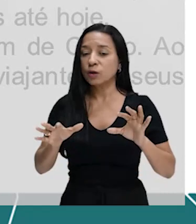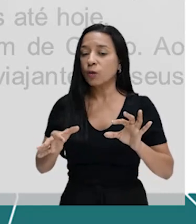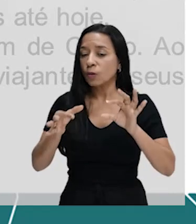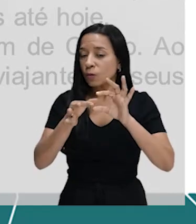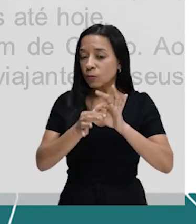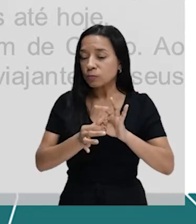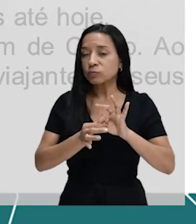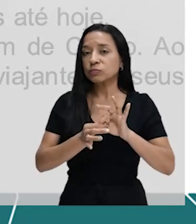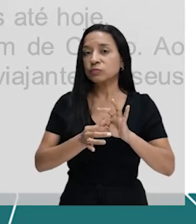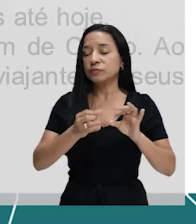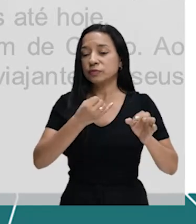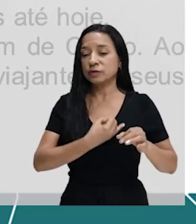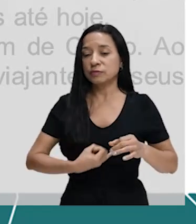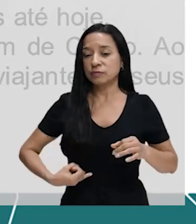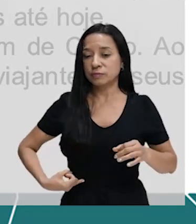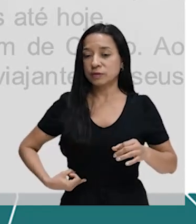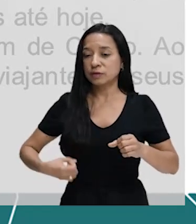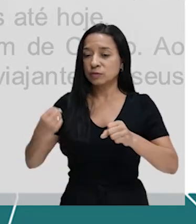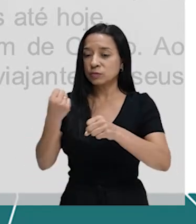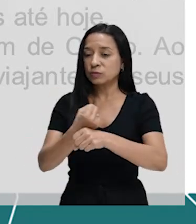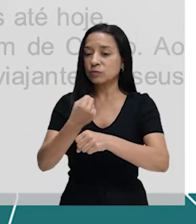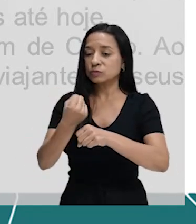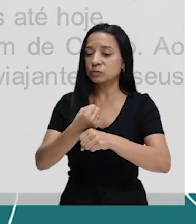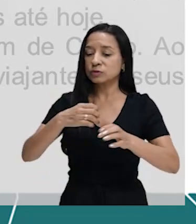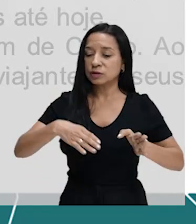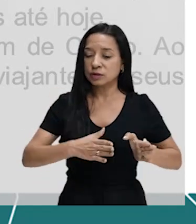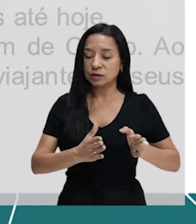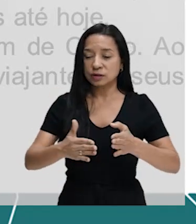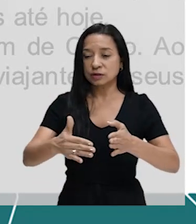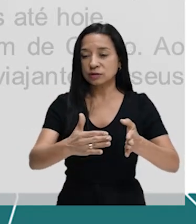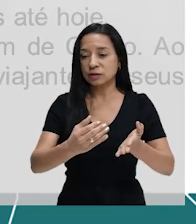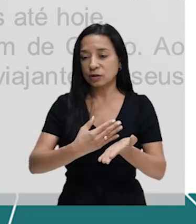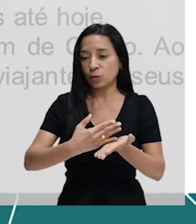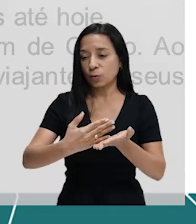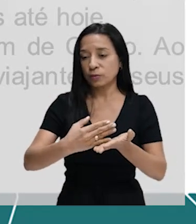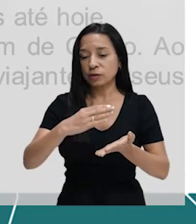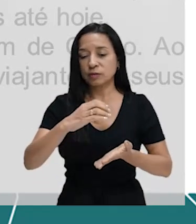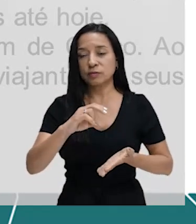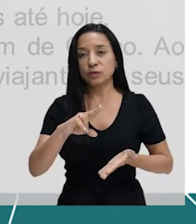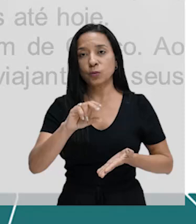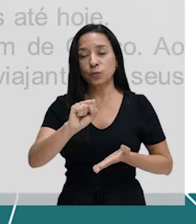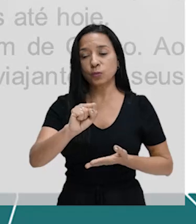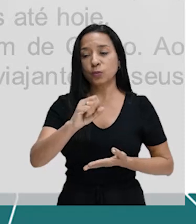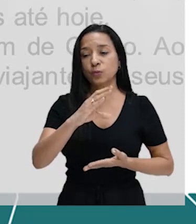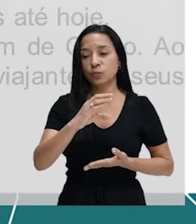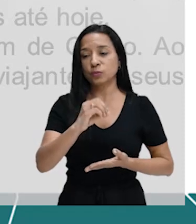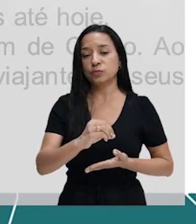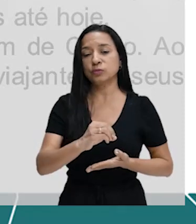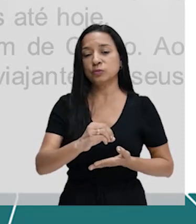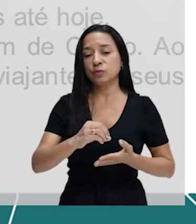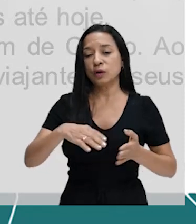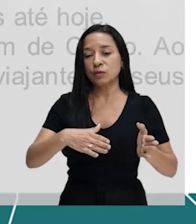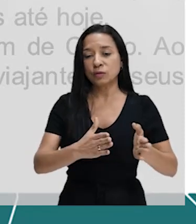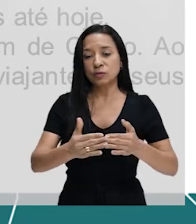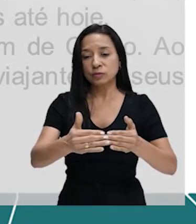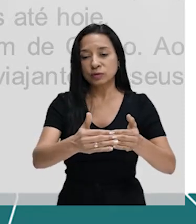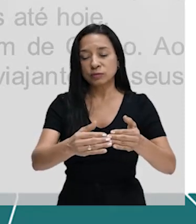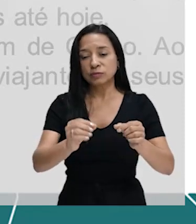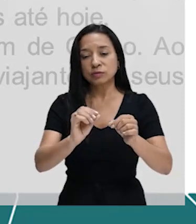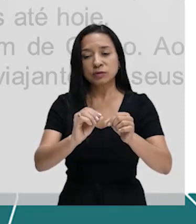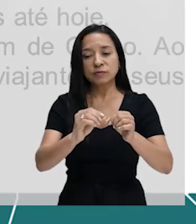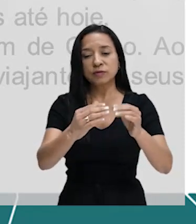este império, foram construídas estradas que partiam de Cusco. Ao longo do caminho foram